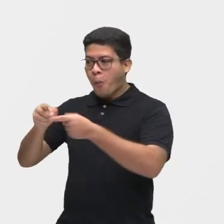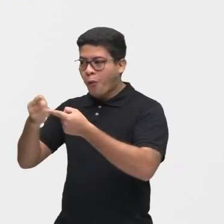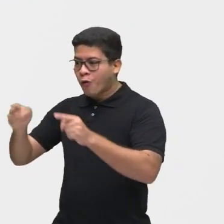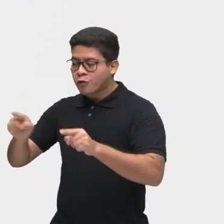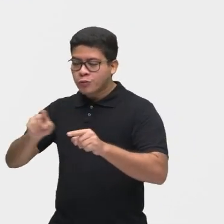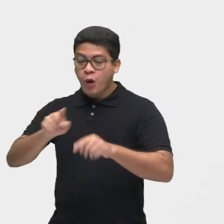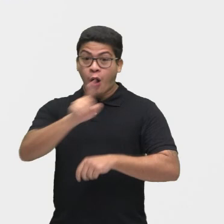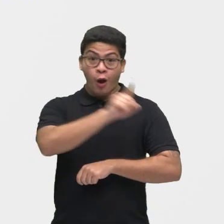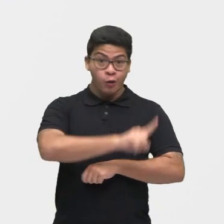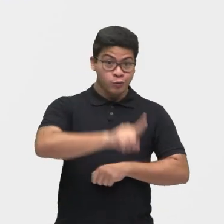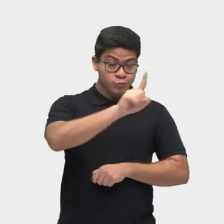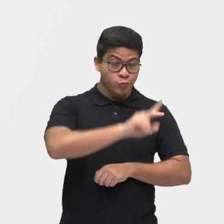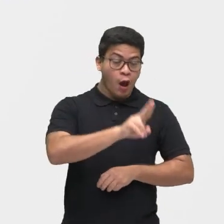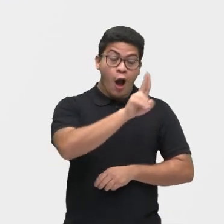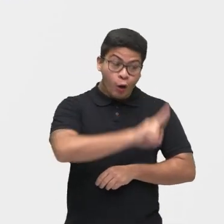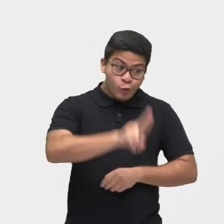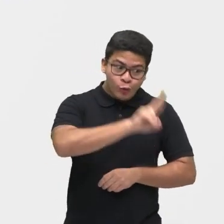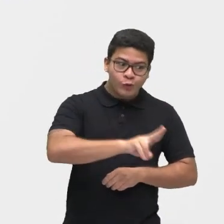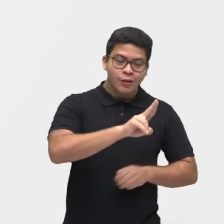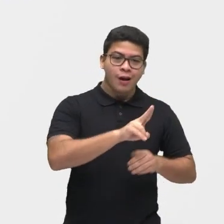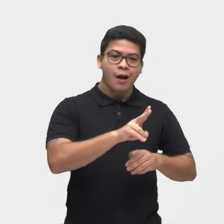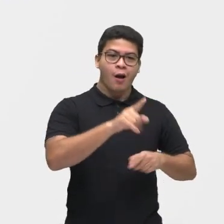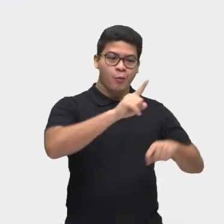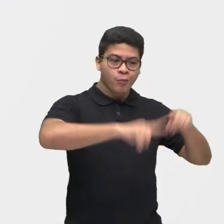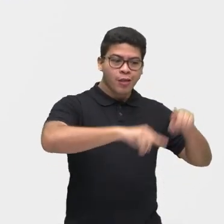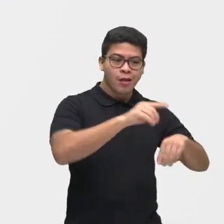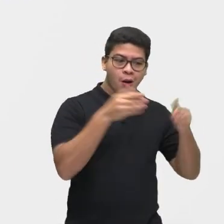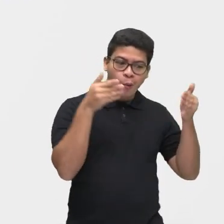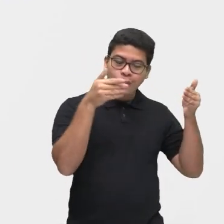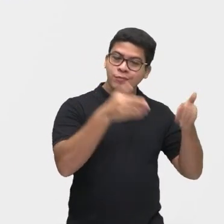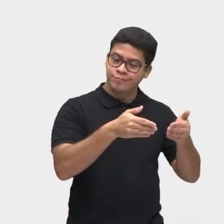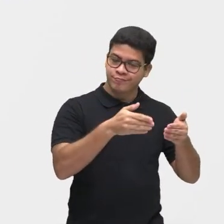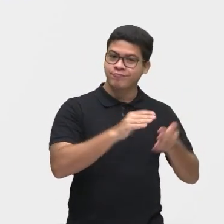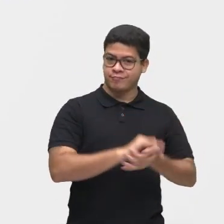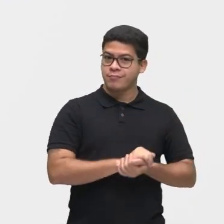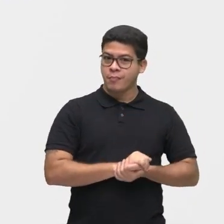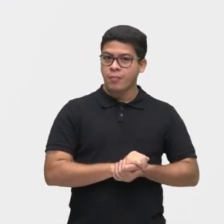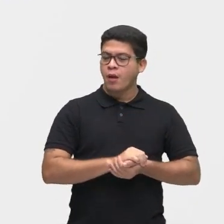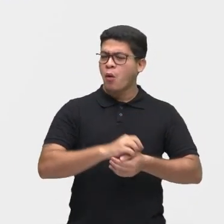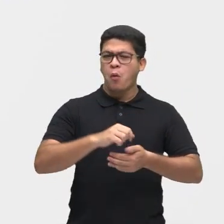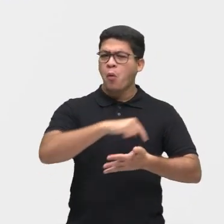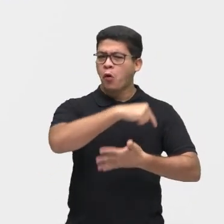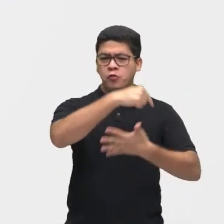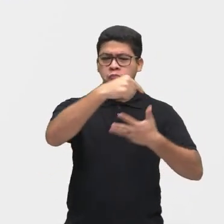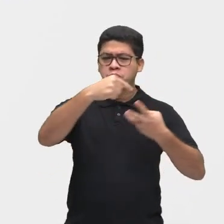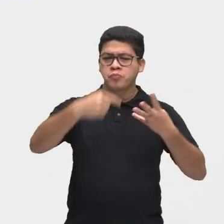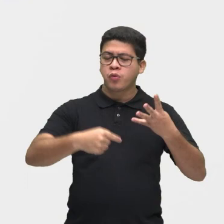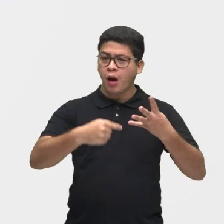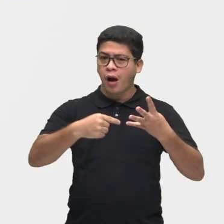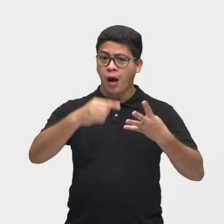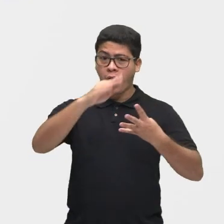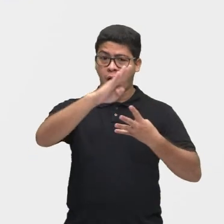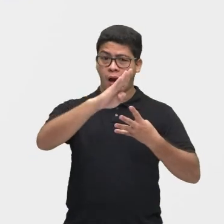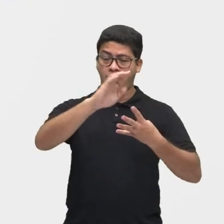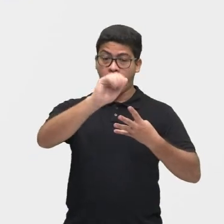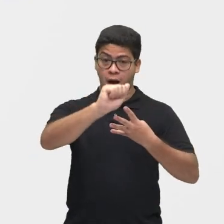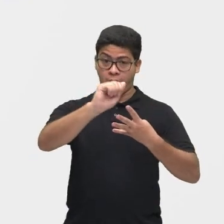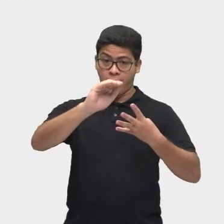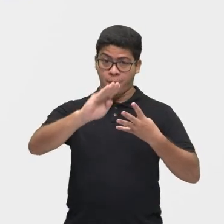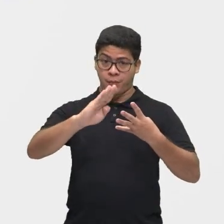do manuseio dos aparelhos. Qual das alternativas abaixo tem a relação correta de aparelhos usados